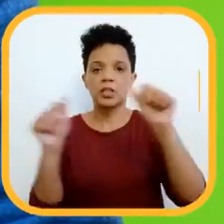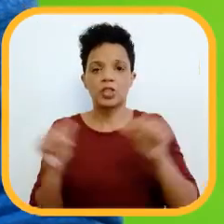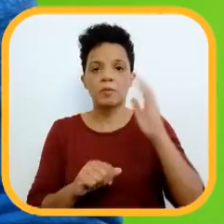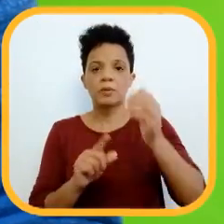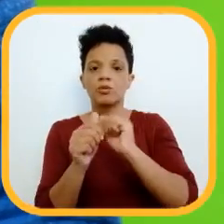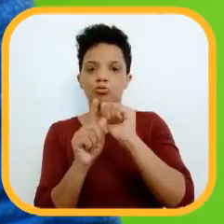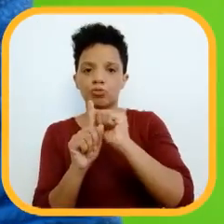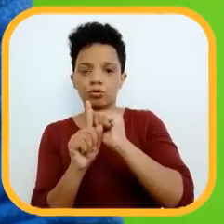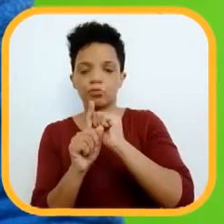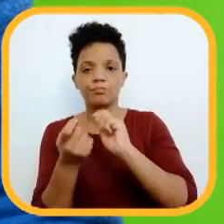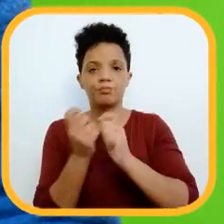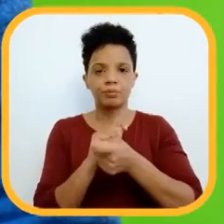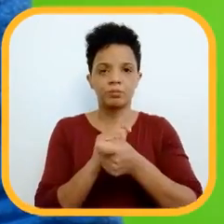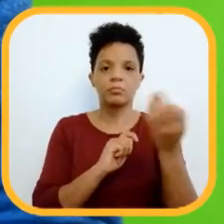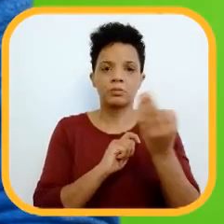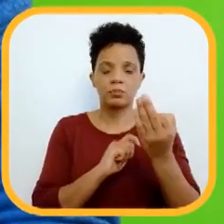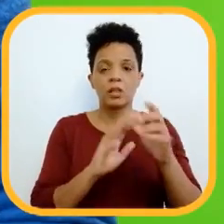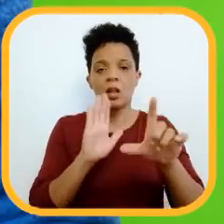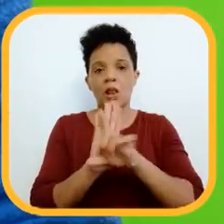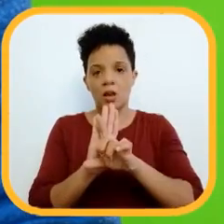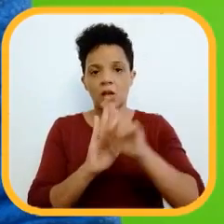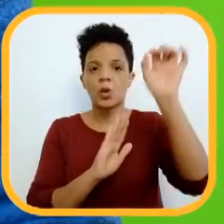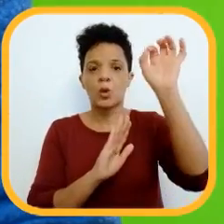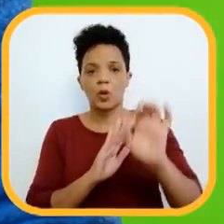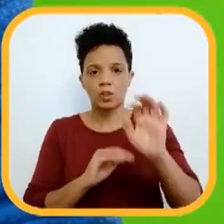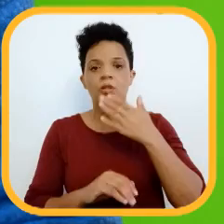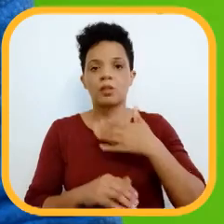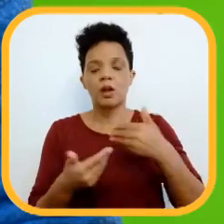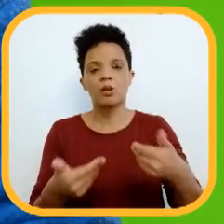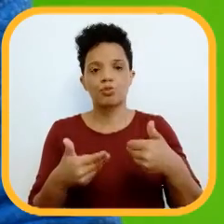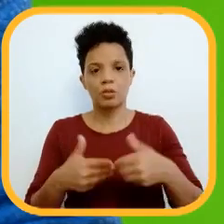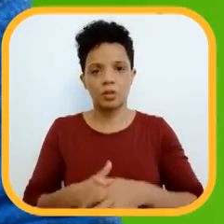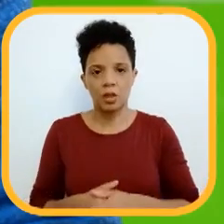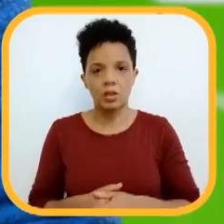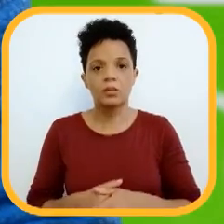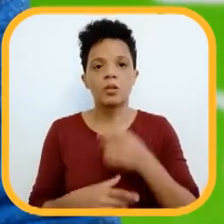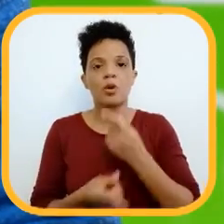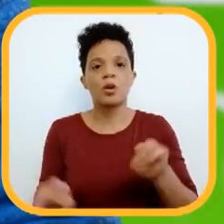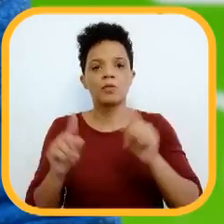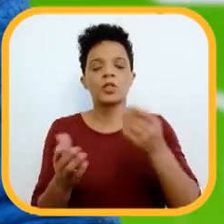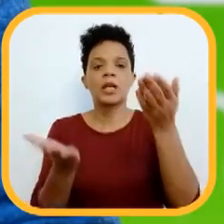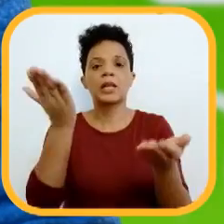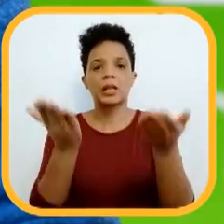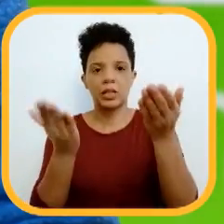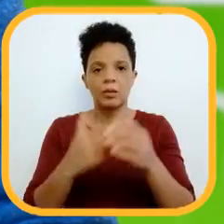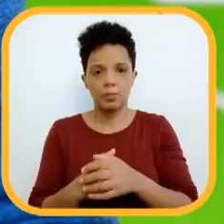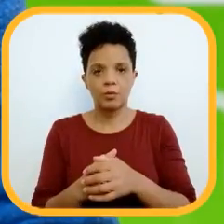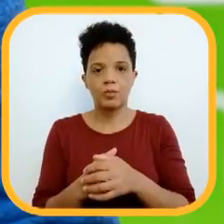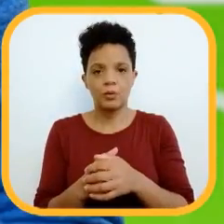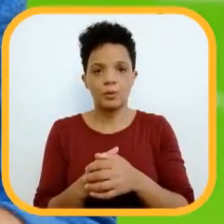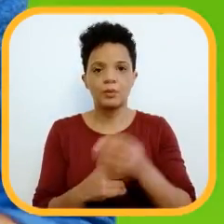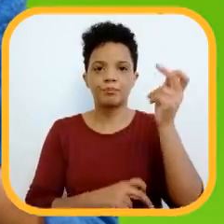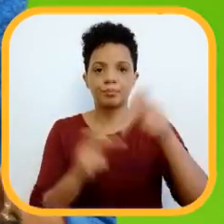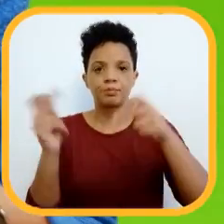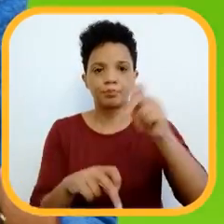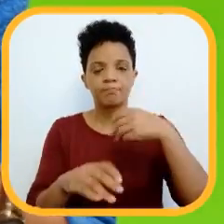mecanismo que nós temos que corrigir, que temos que contrariar, e aí estão a lei das cotas para nos ajudar a repor um equilíbrio